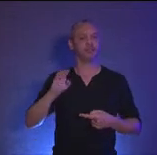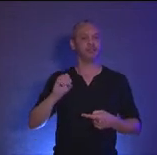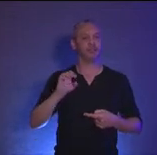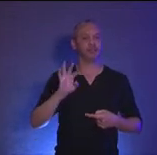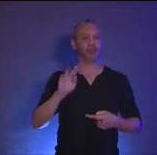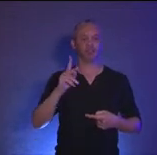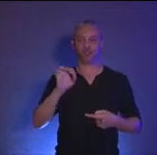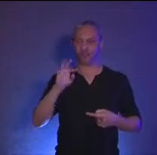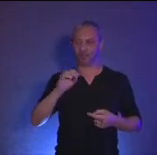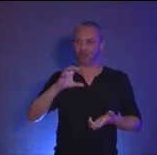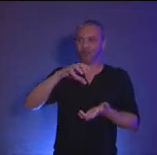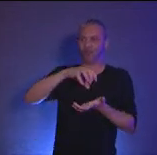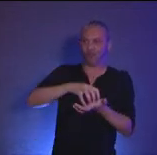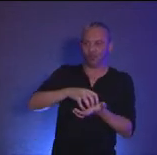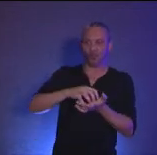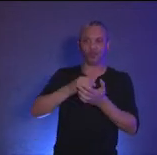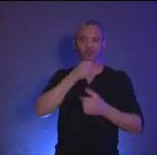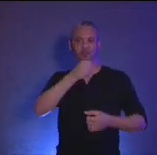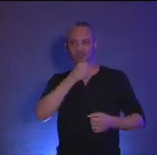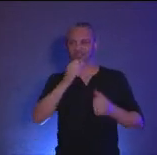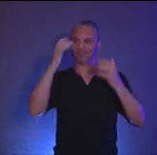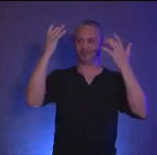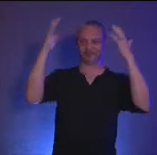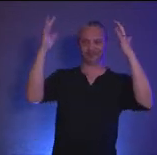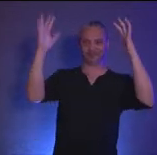Núcleo Jornalismo.